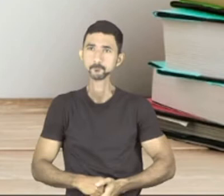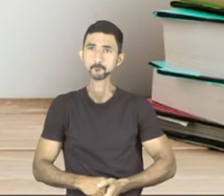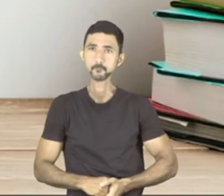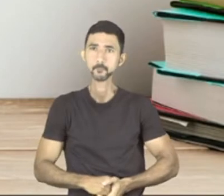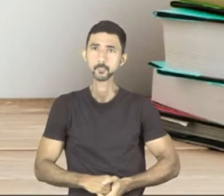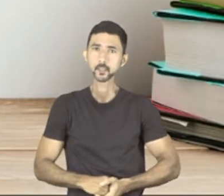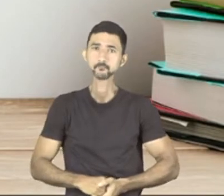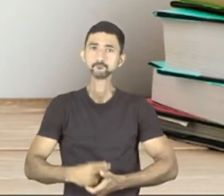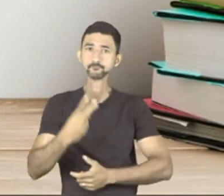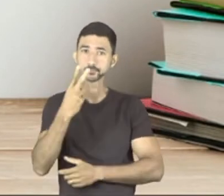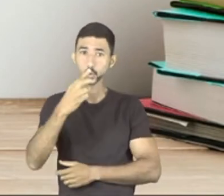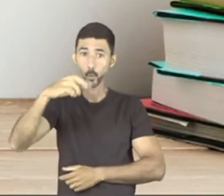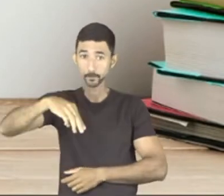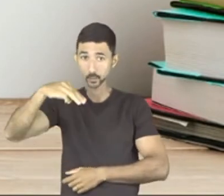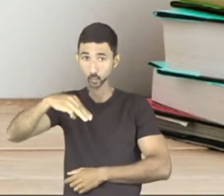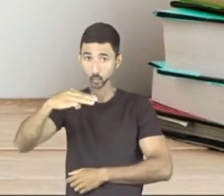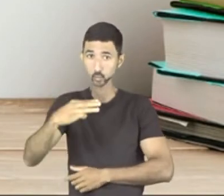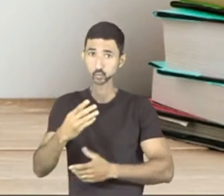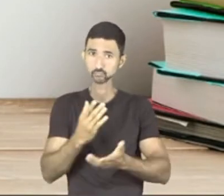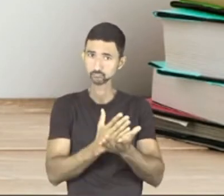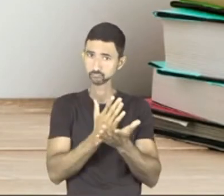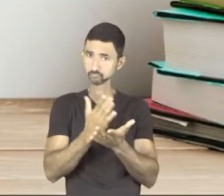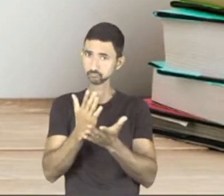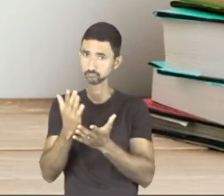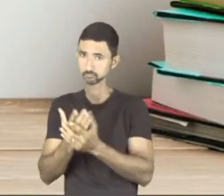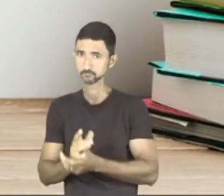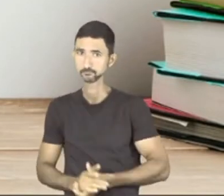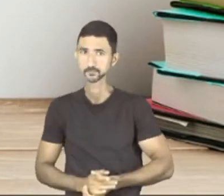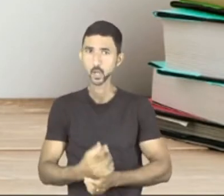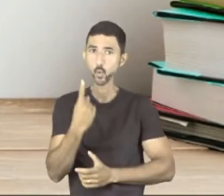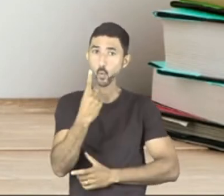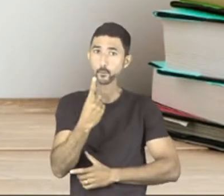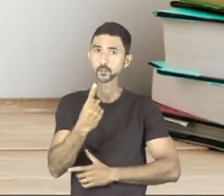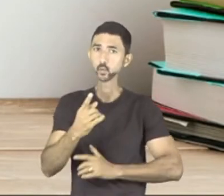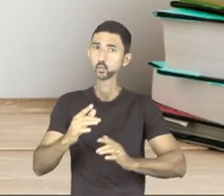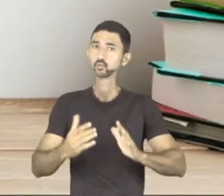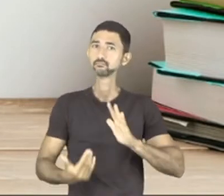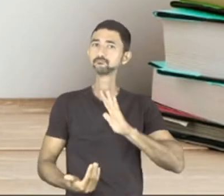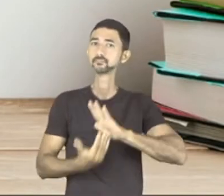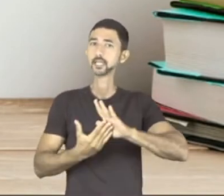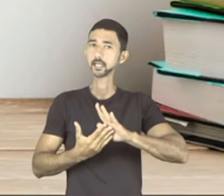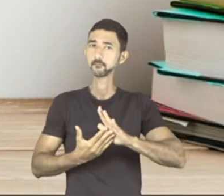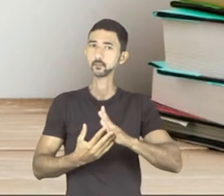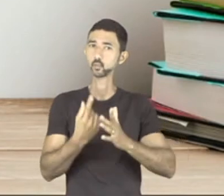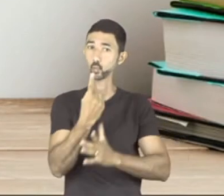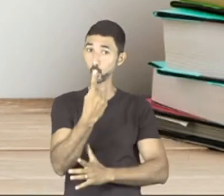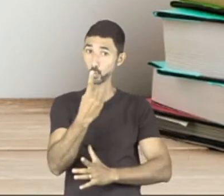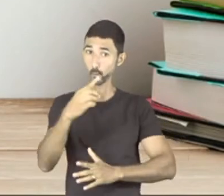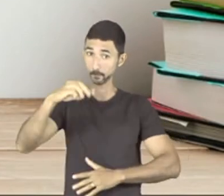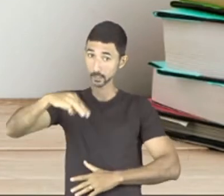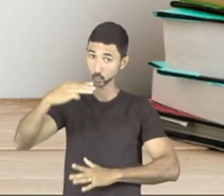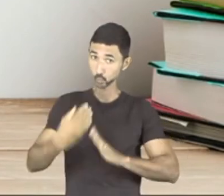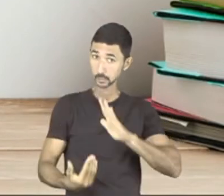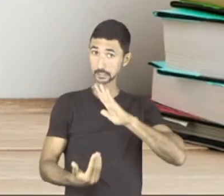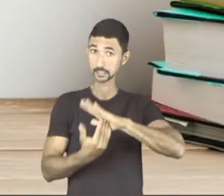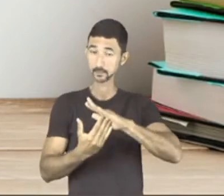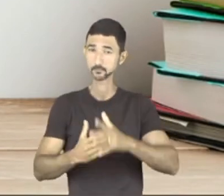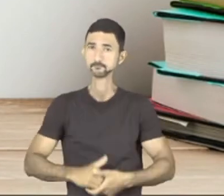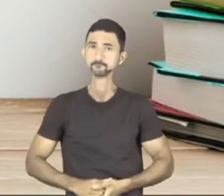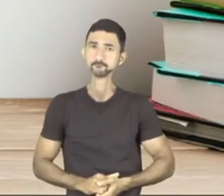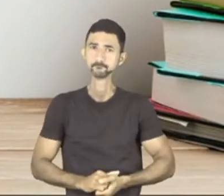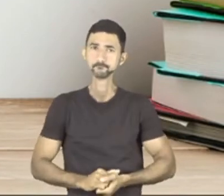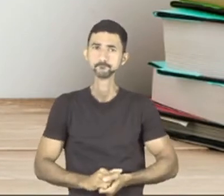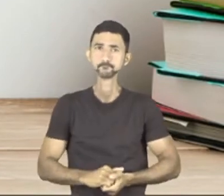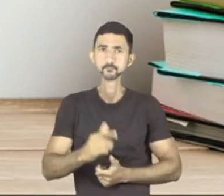2 minutos cada round. E existe 1 minuto de intervalo em cada um desses rounds. Tá?